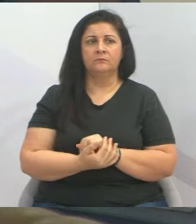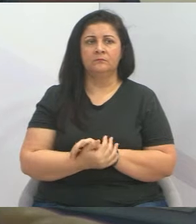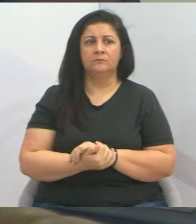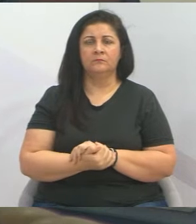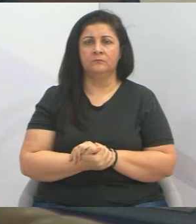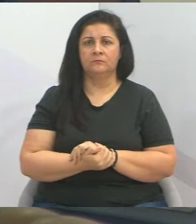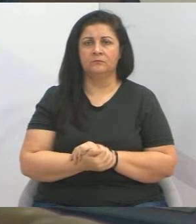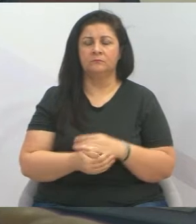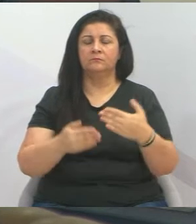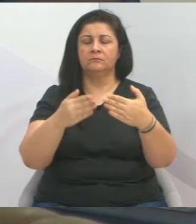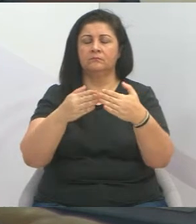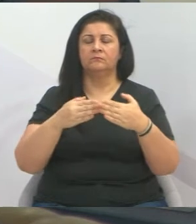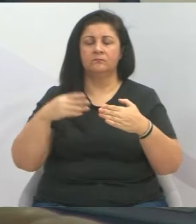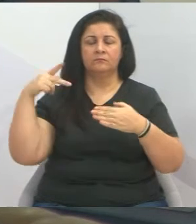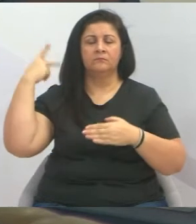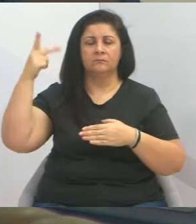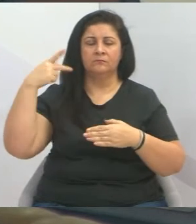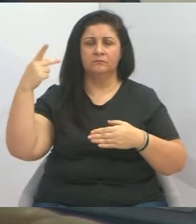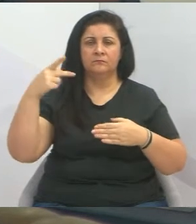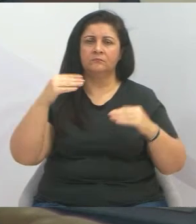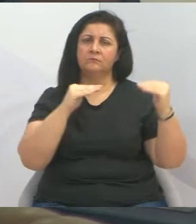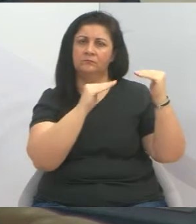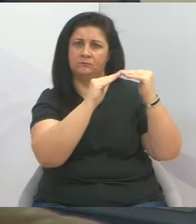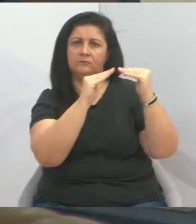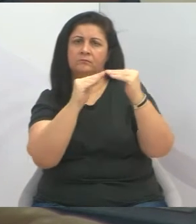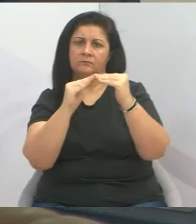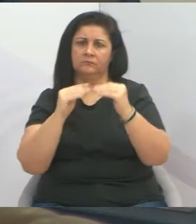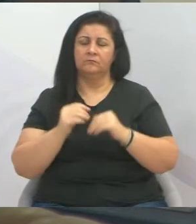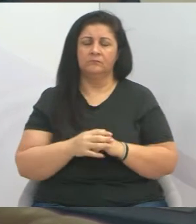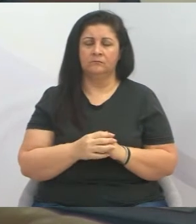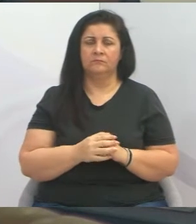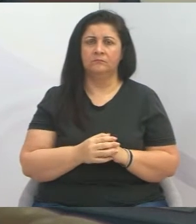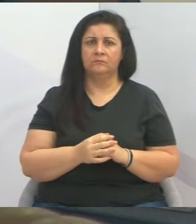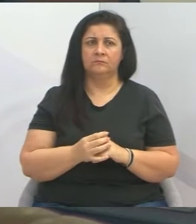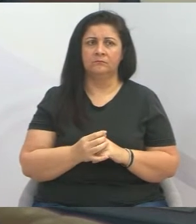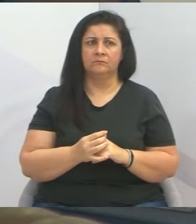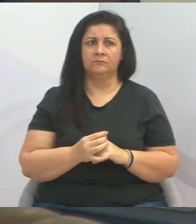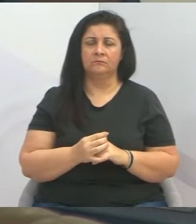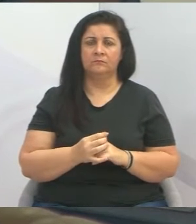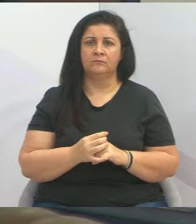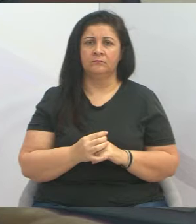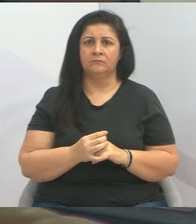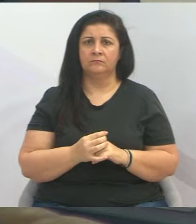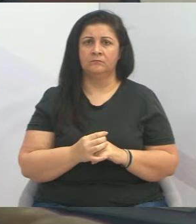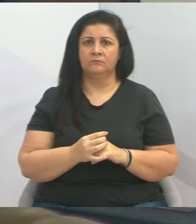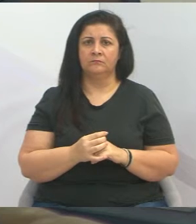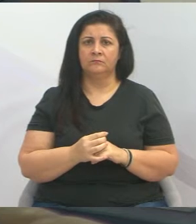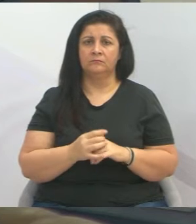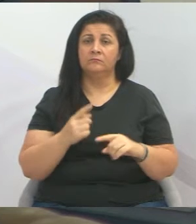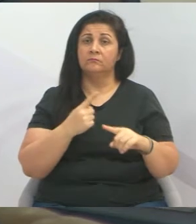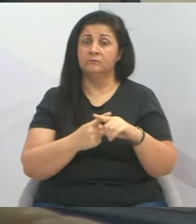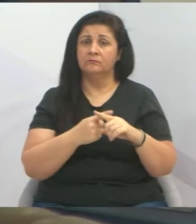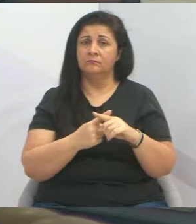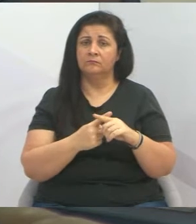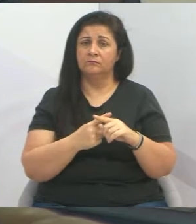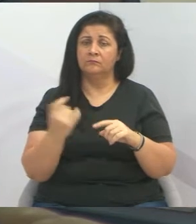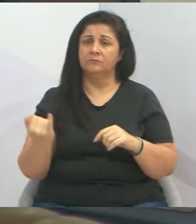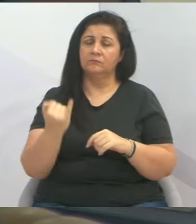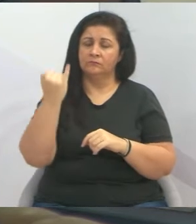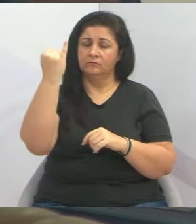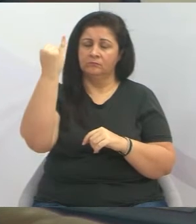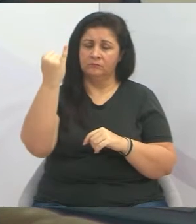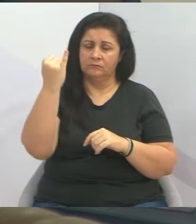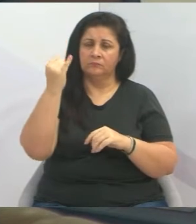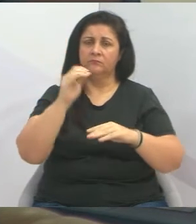peça os vereadores que vota favorável porque isso aí vai é beneficiar